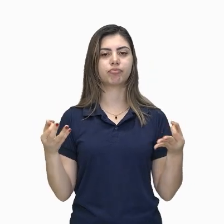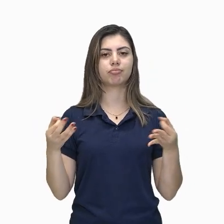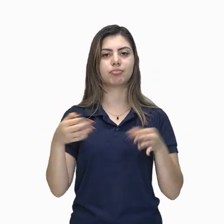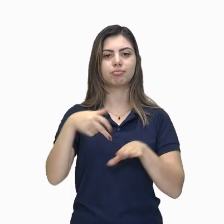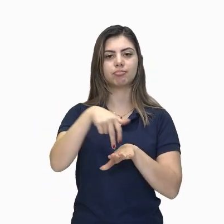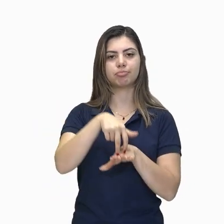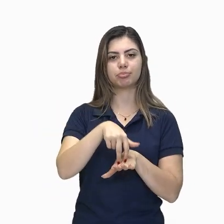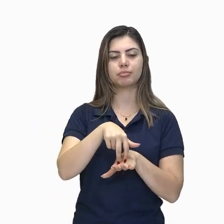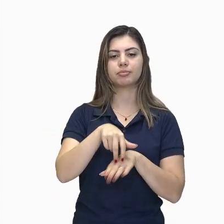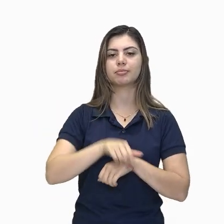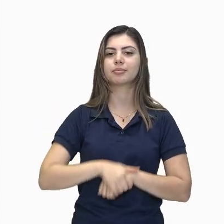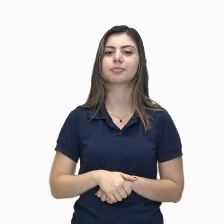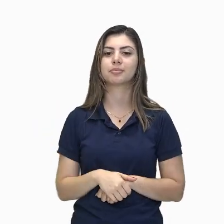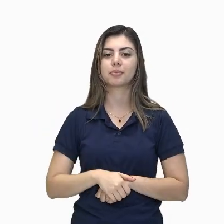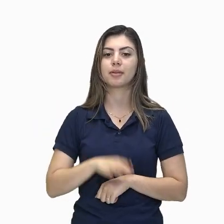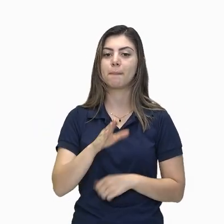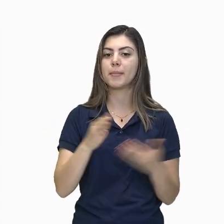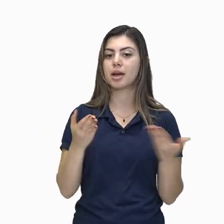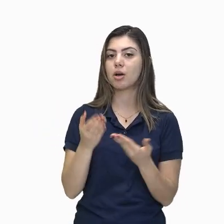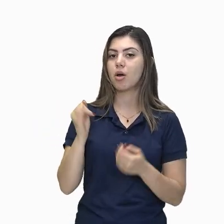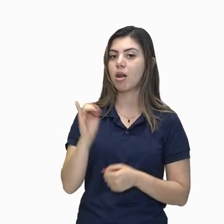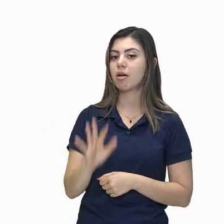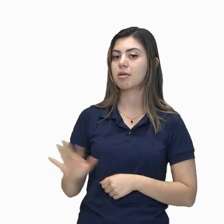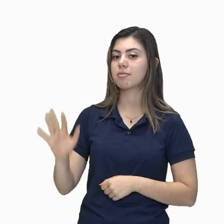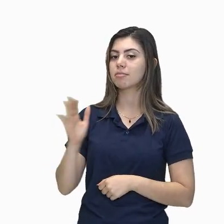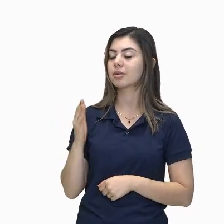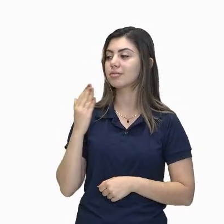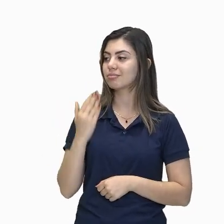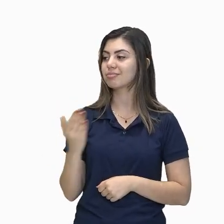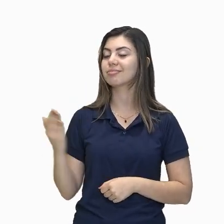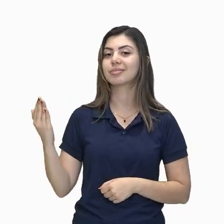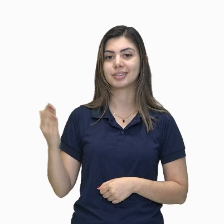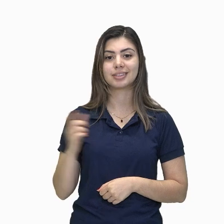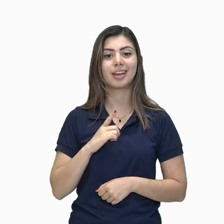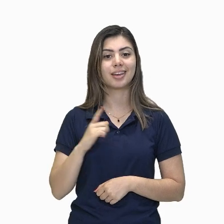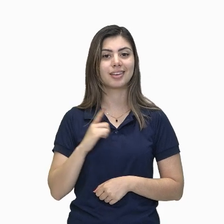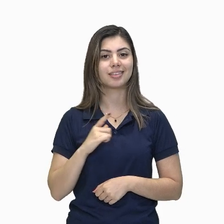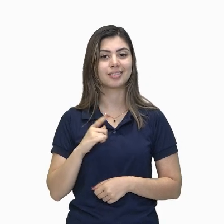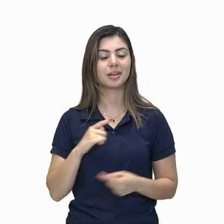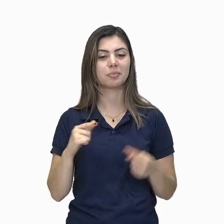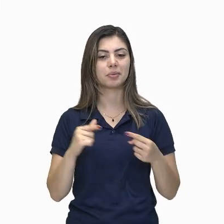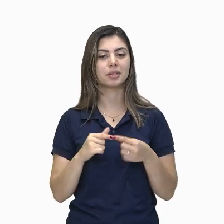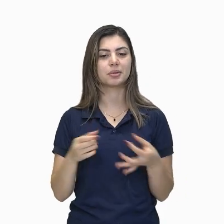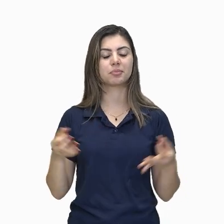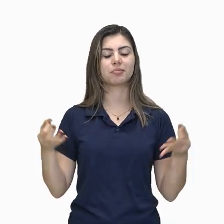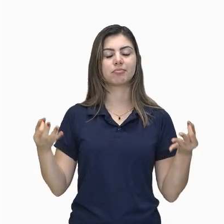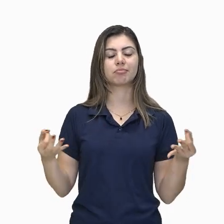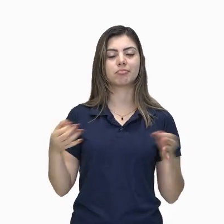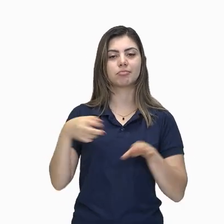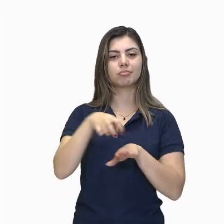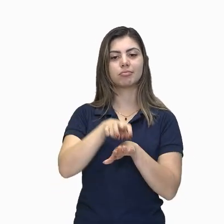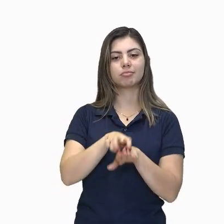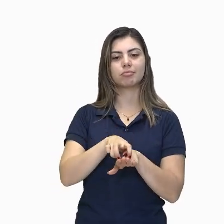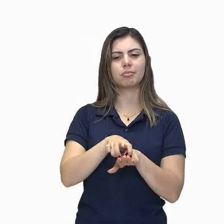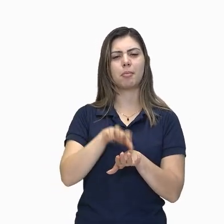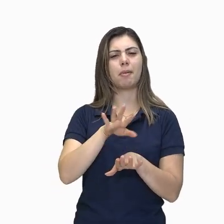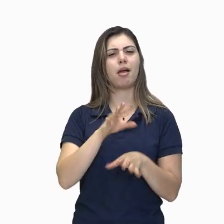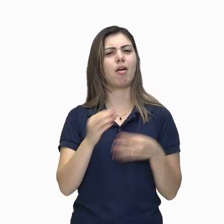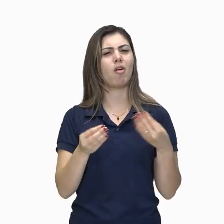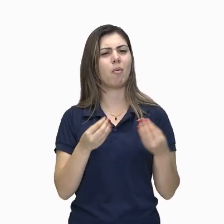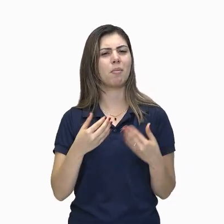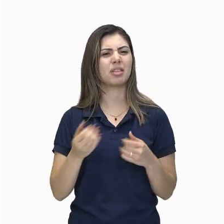posturas. Olha essa imagem aí, ó. Ela está praticando SUP Yoga. Mas, professor, como assim ajudando na